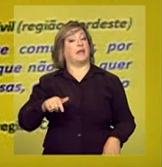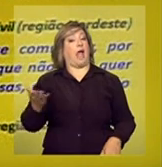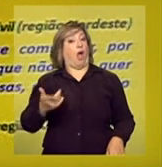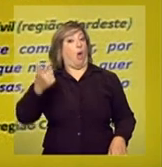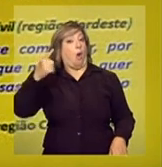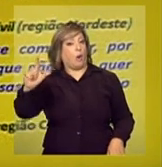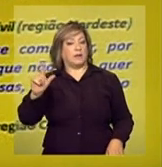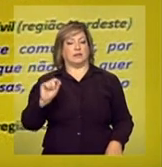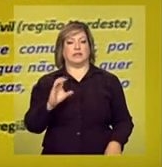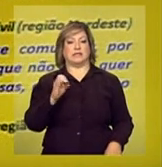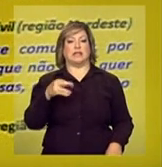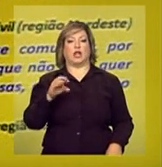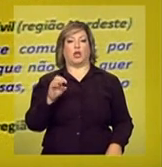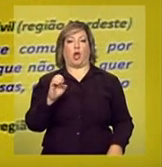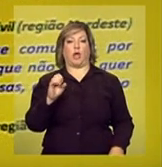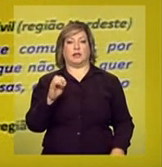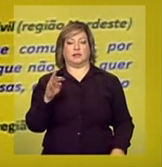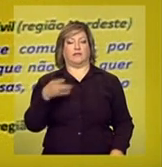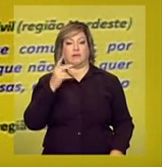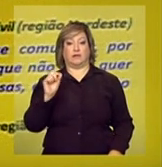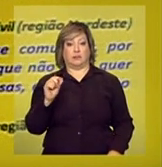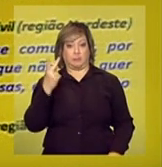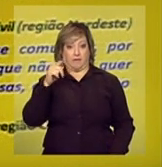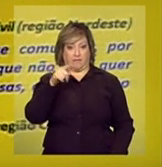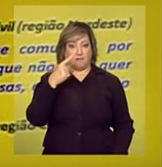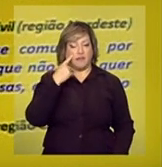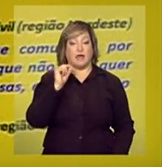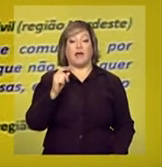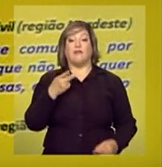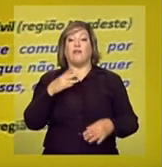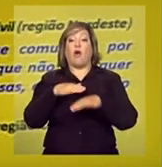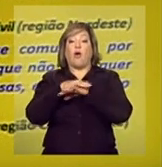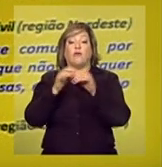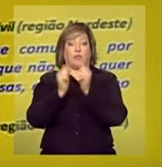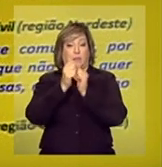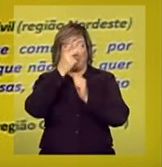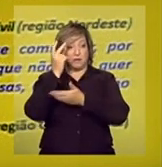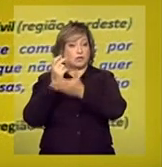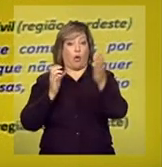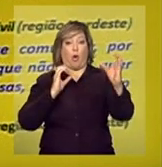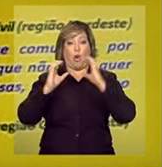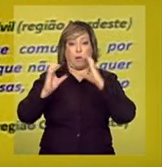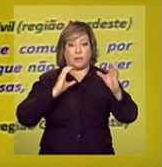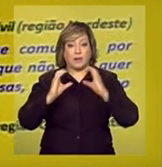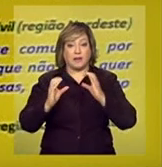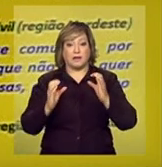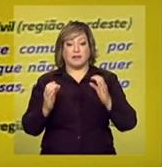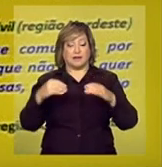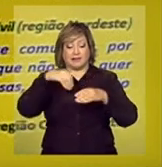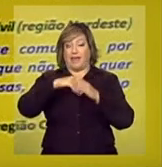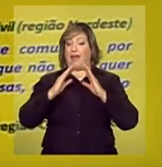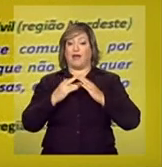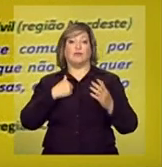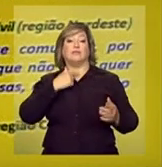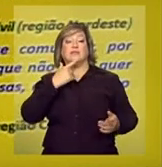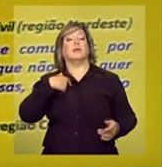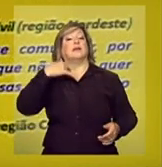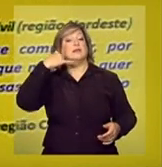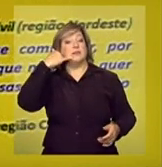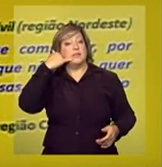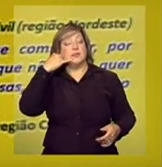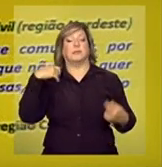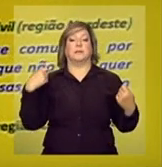agora do Centro-Oeste, para você ver, para você falar com as pessoas, se comunicar, em casa eu não consigo, quero um telefone que não